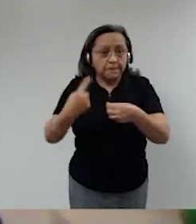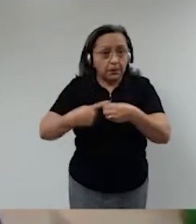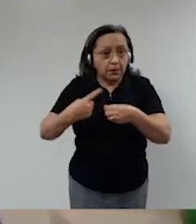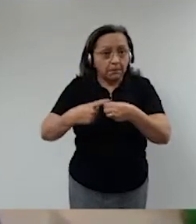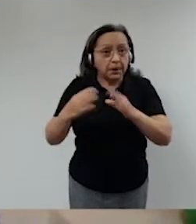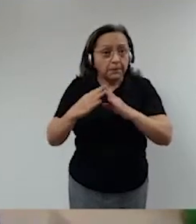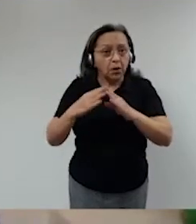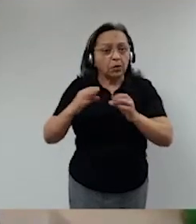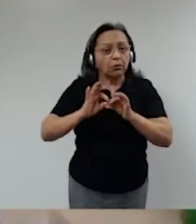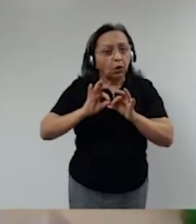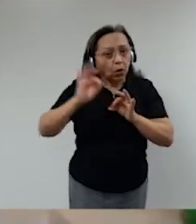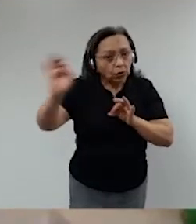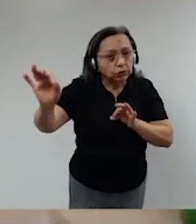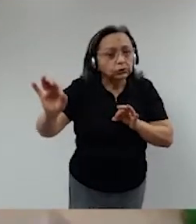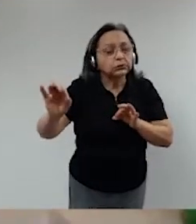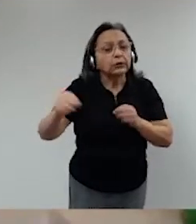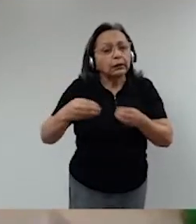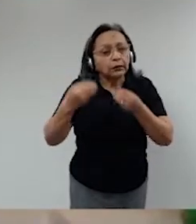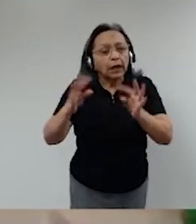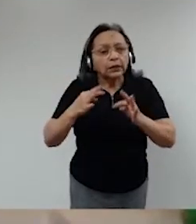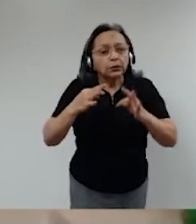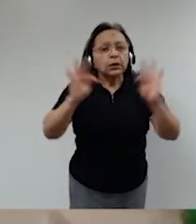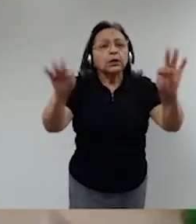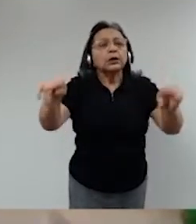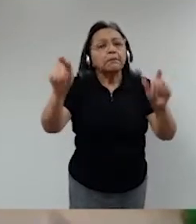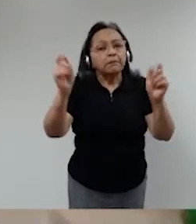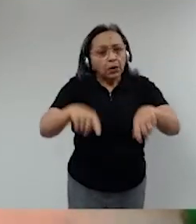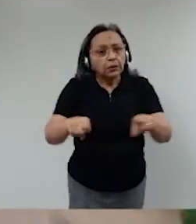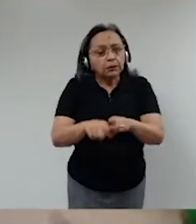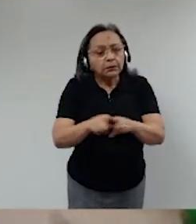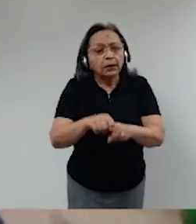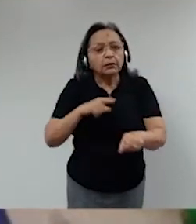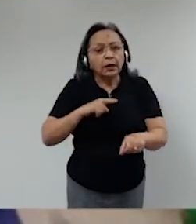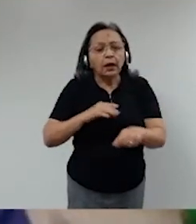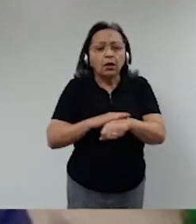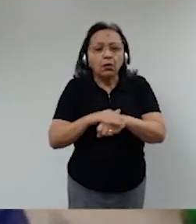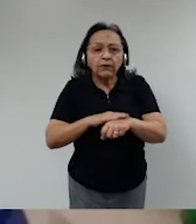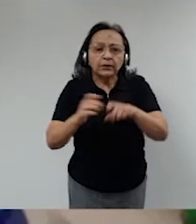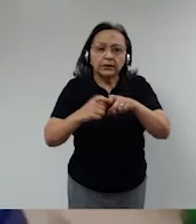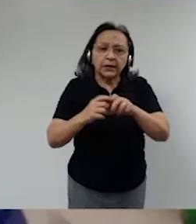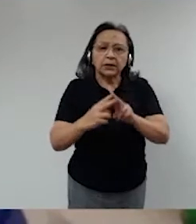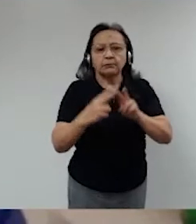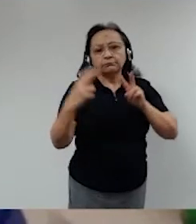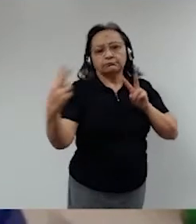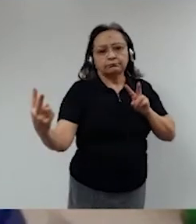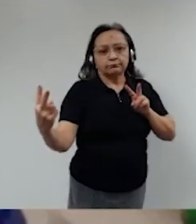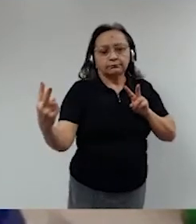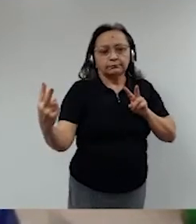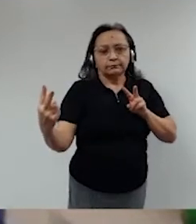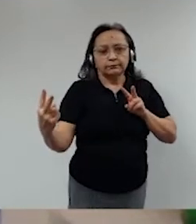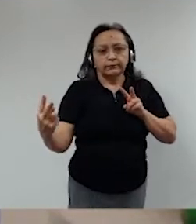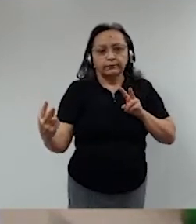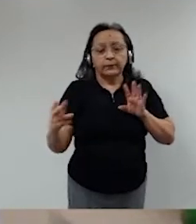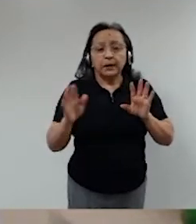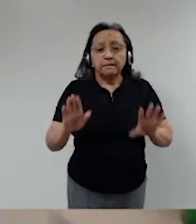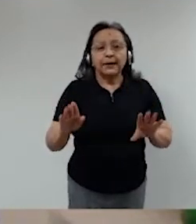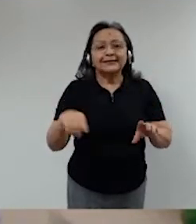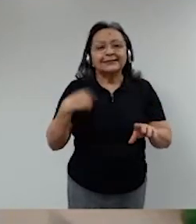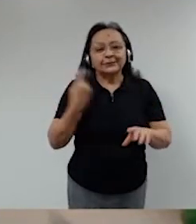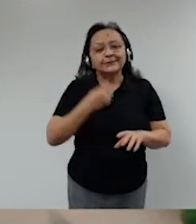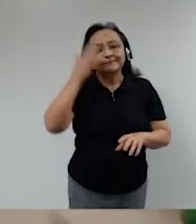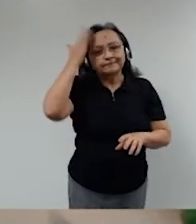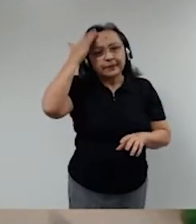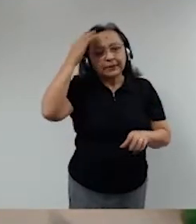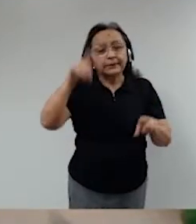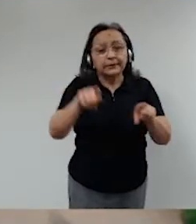essa tecnologia, e eles possam ser atendidos por médicos à distância, né? Mas nós sabemos também